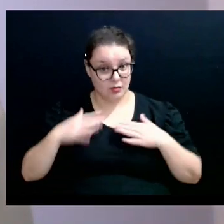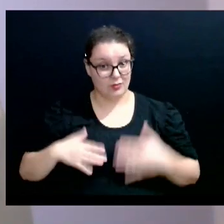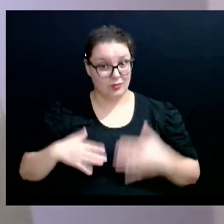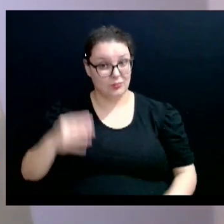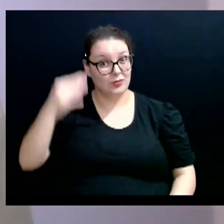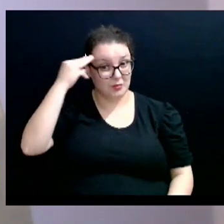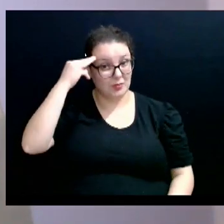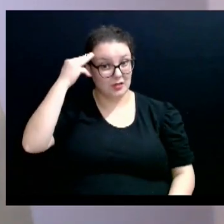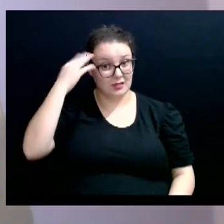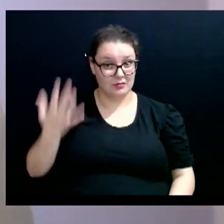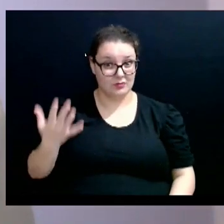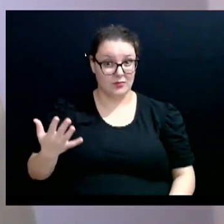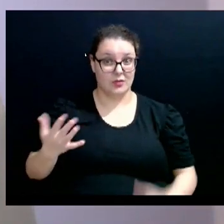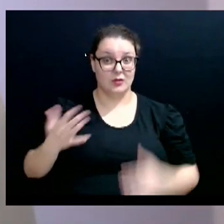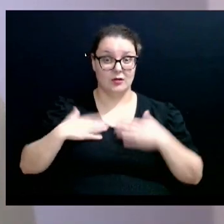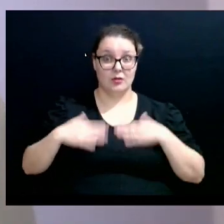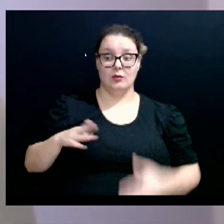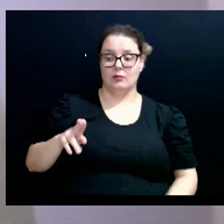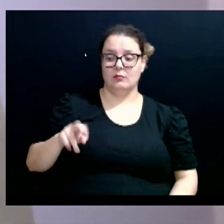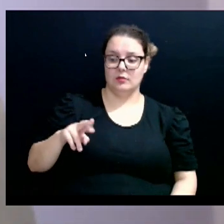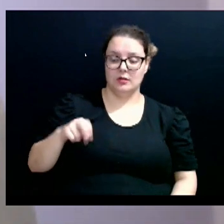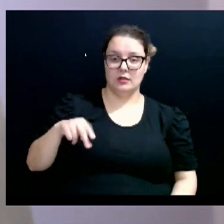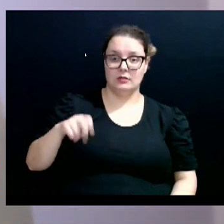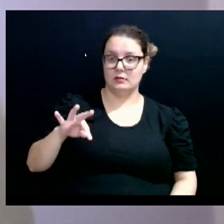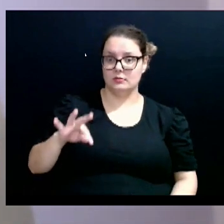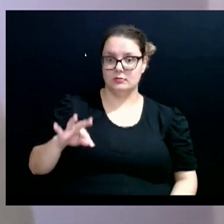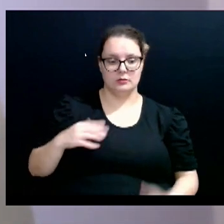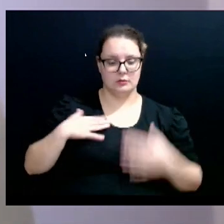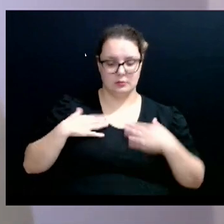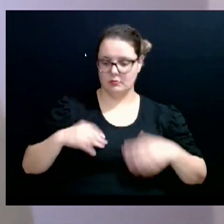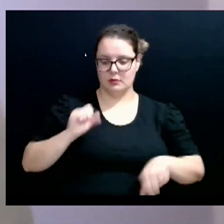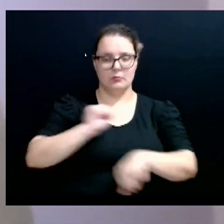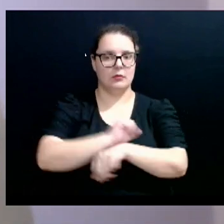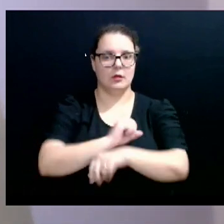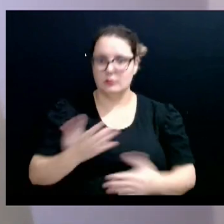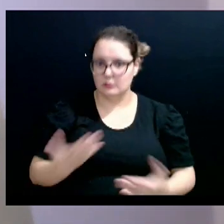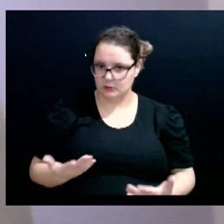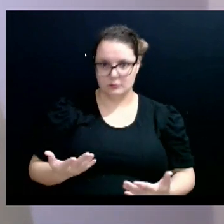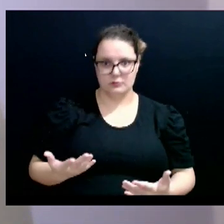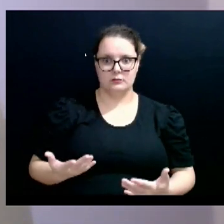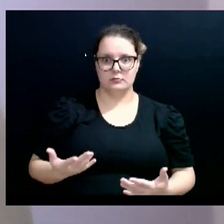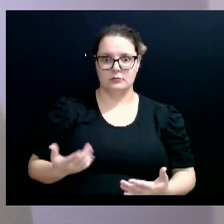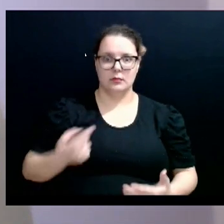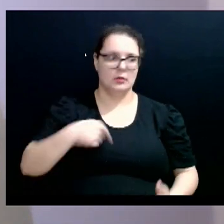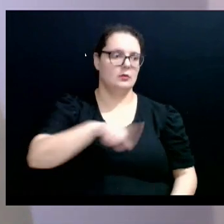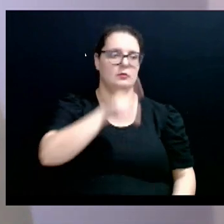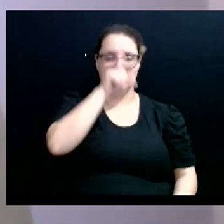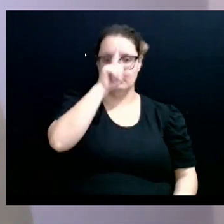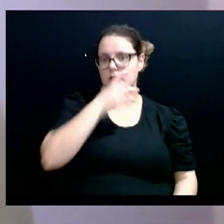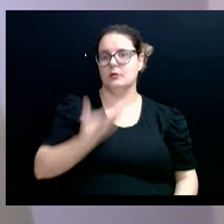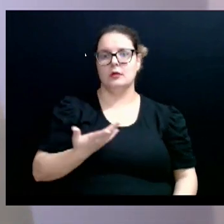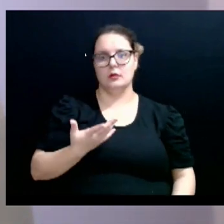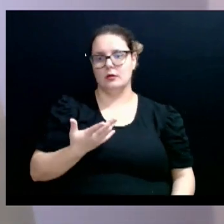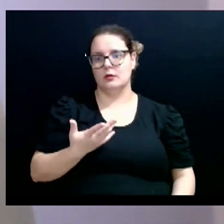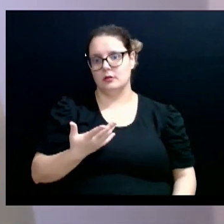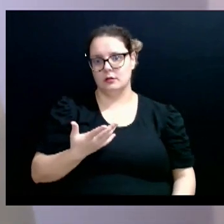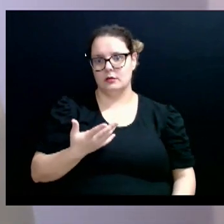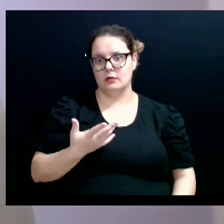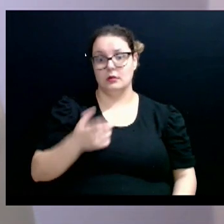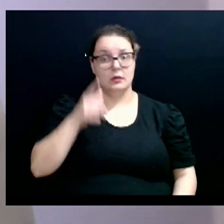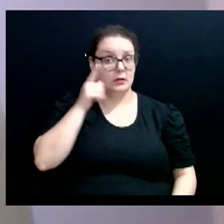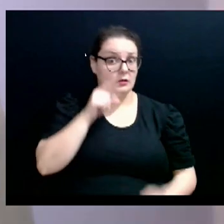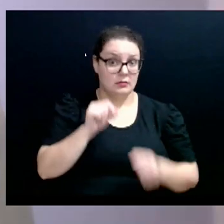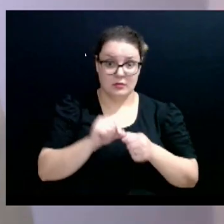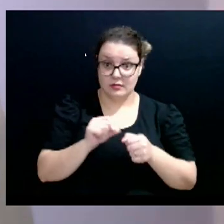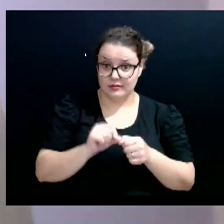gente fala do burnout, ele para, ele vai te levar para um hospital porque ele vai parar todas as funções dele e não vai conseguir mais fazer nada.